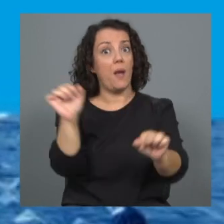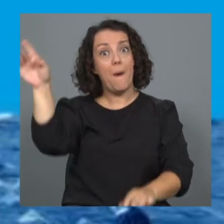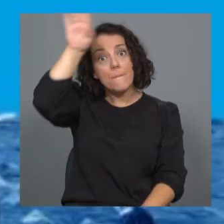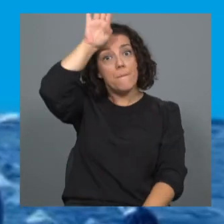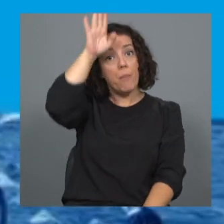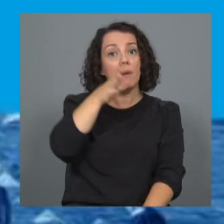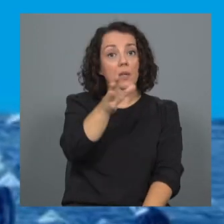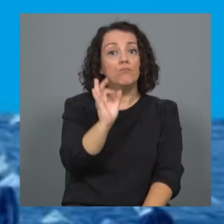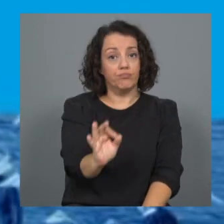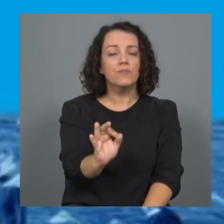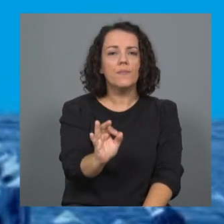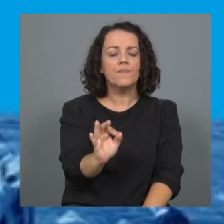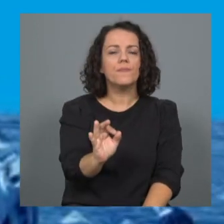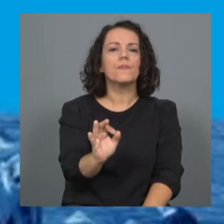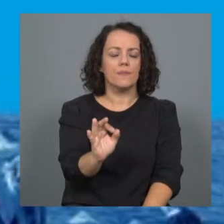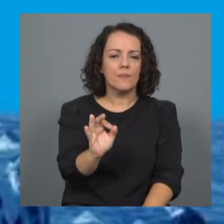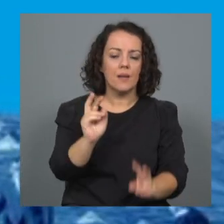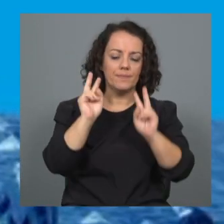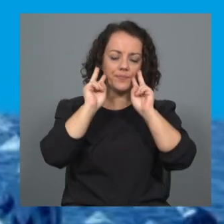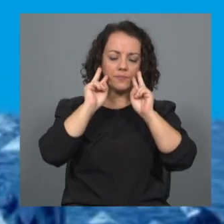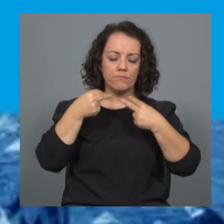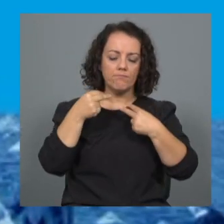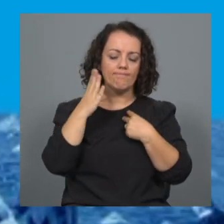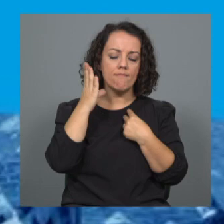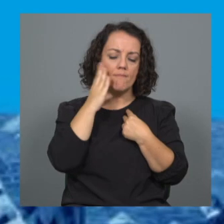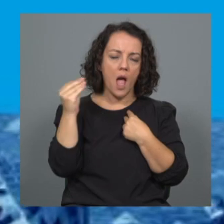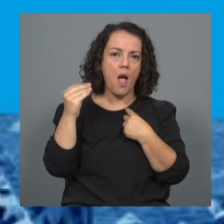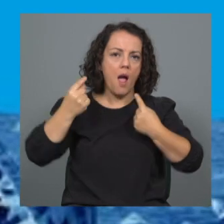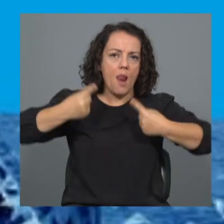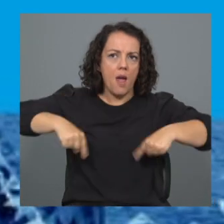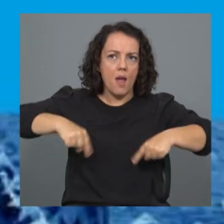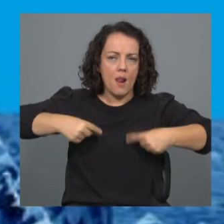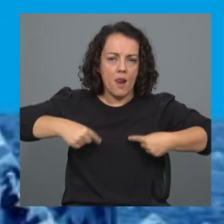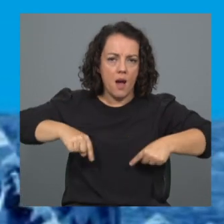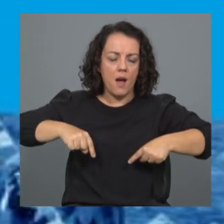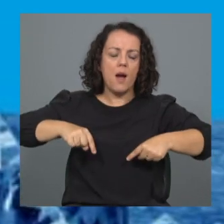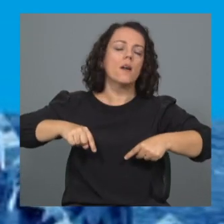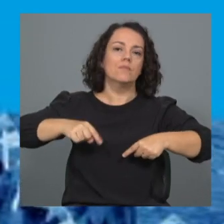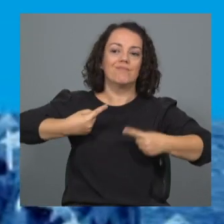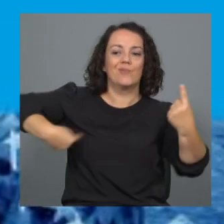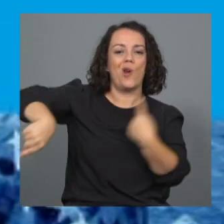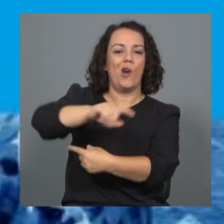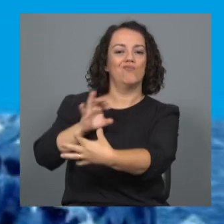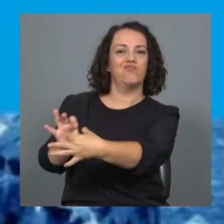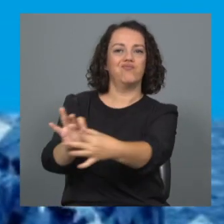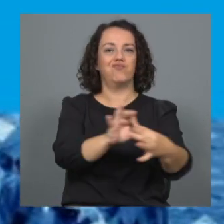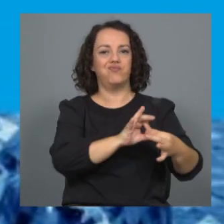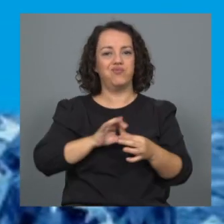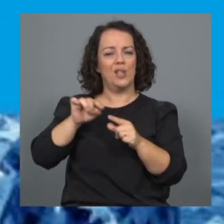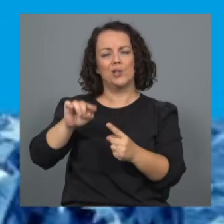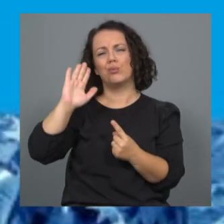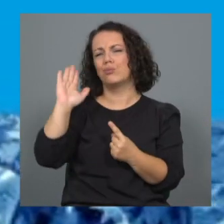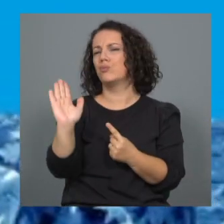que tomar consciência da fraternidade, portanto, que existe entre nós, é o maior antídoto